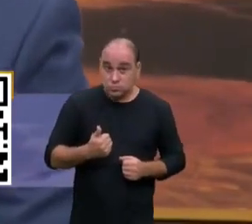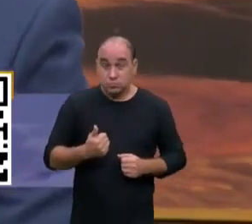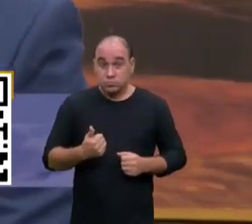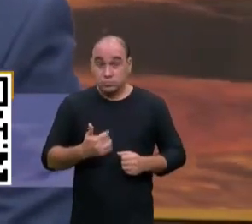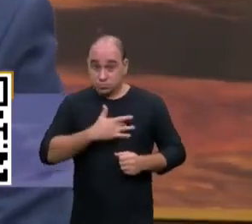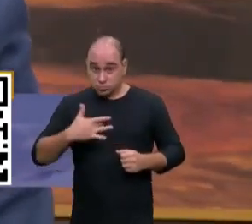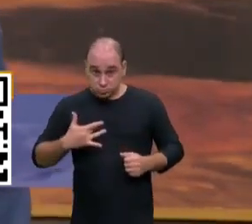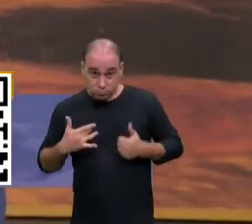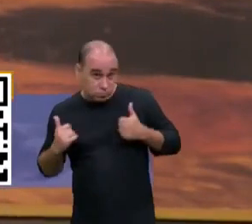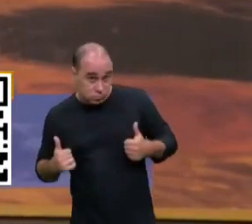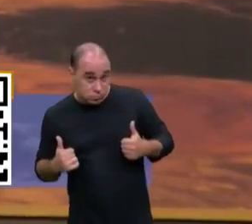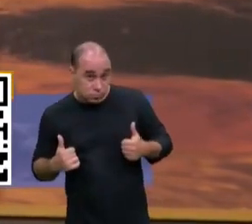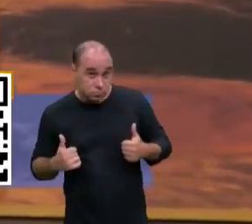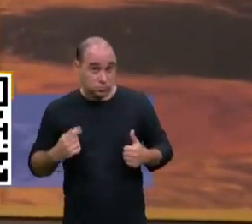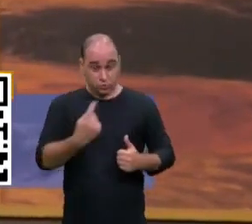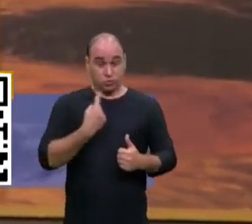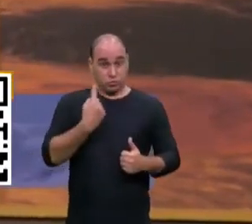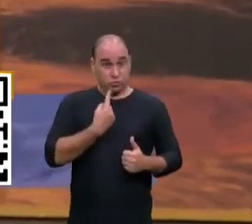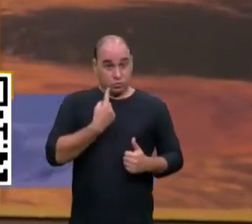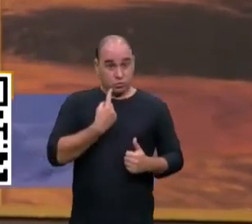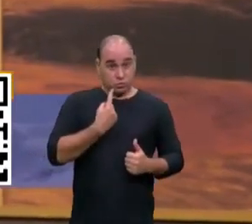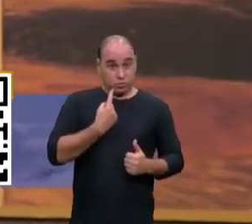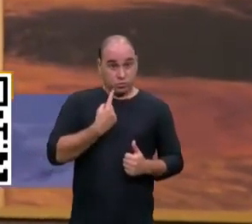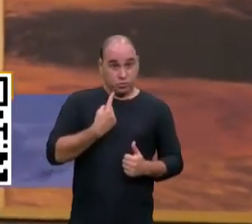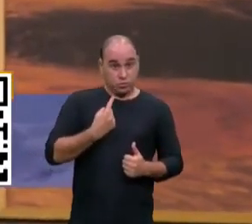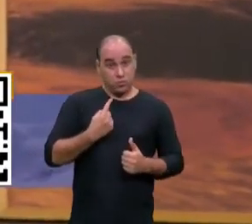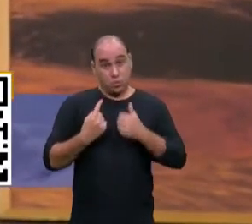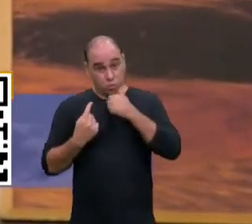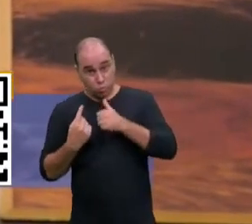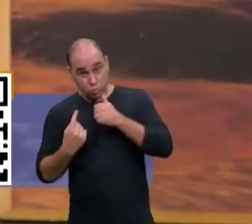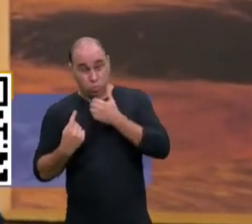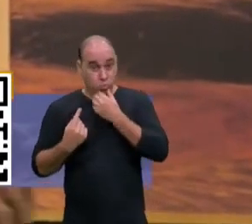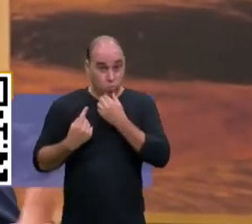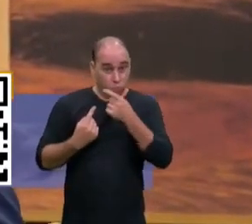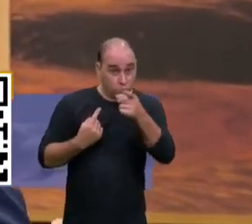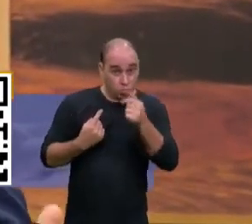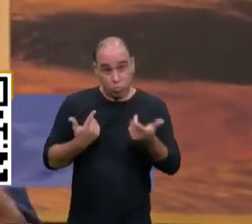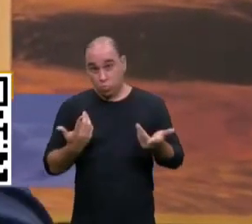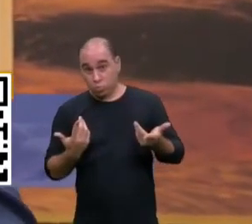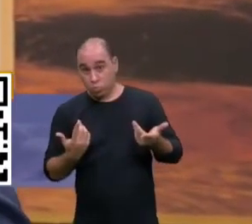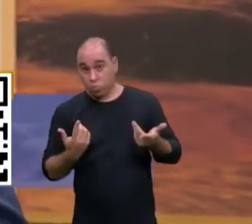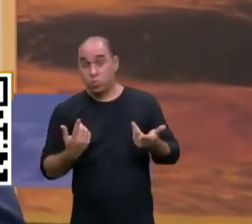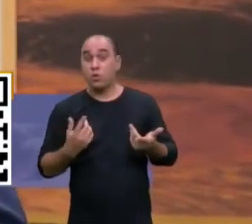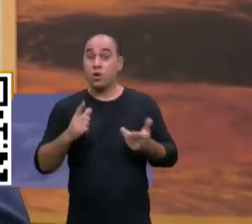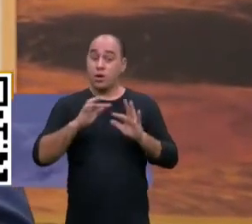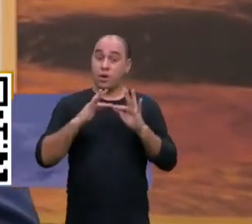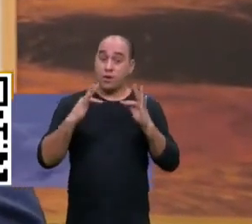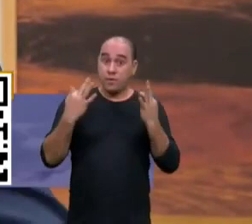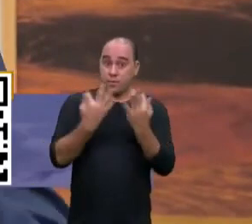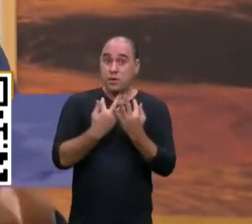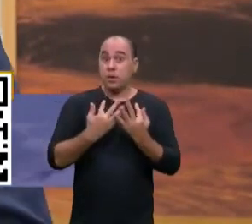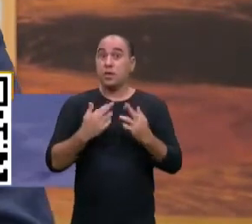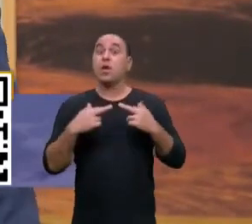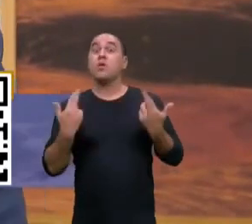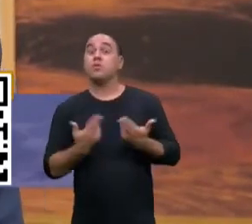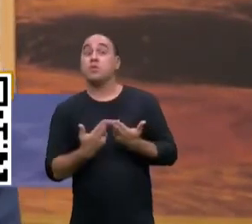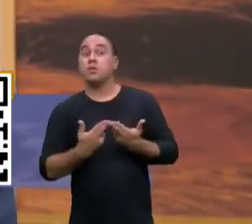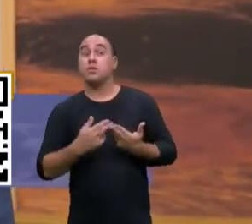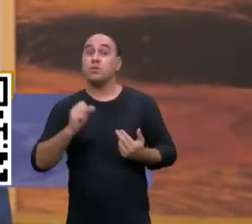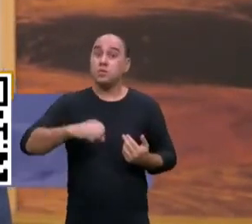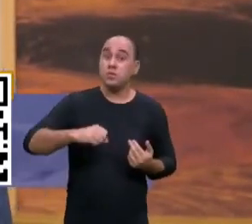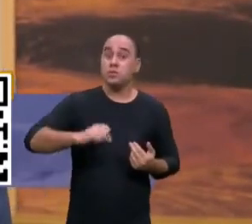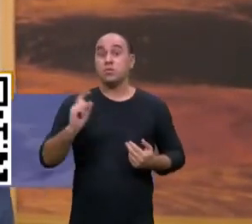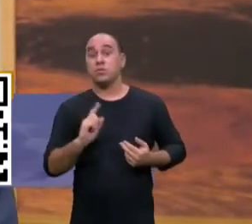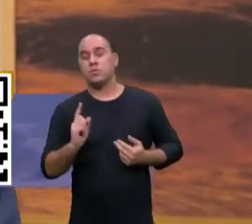tudo bem Tá sozinho tá sozinha a E aí sua família tá reunida não está como é que estão as